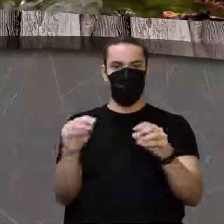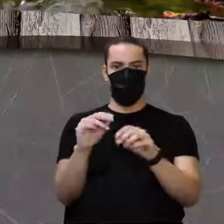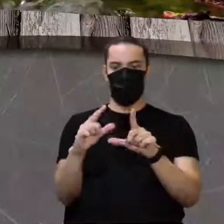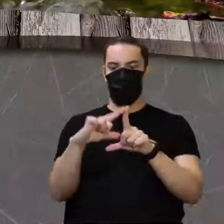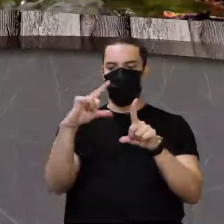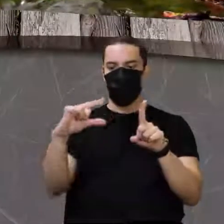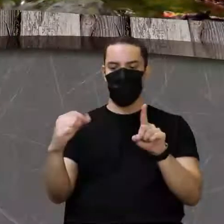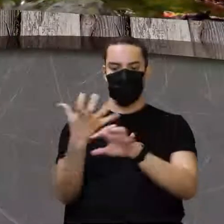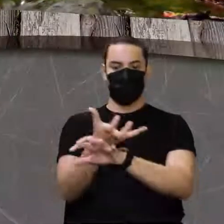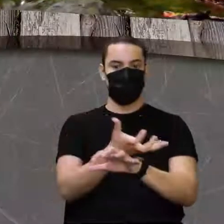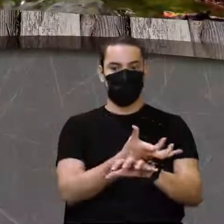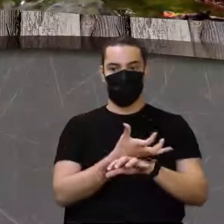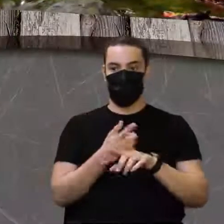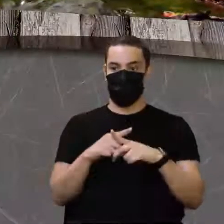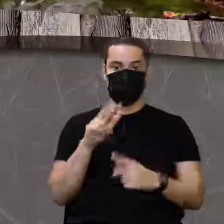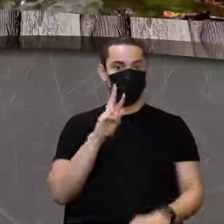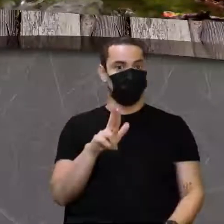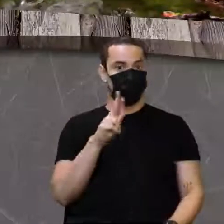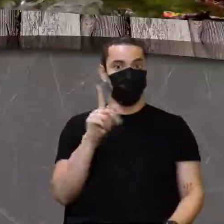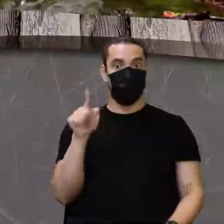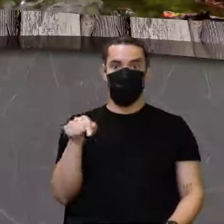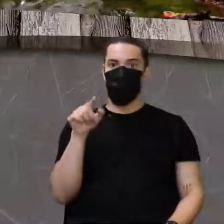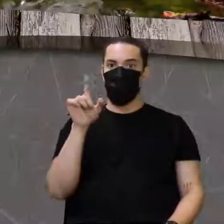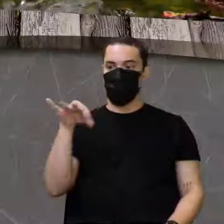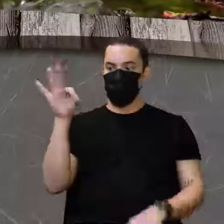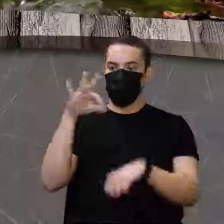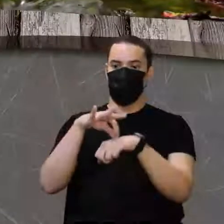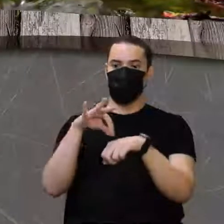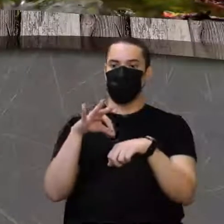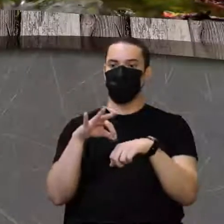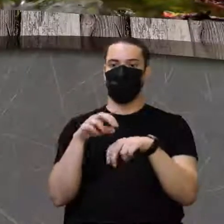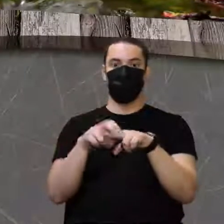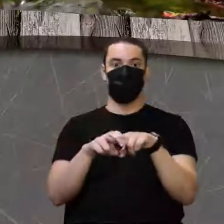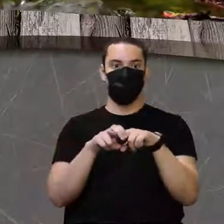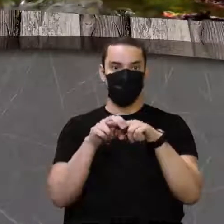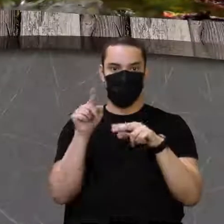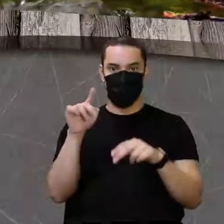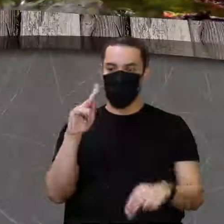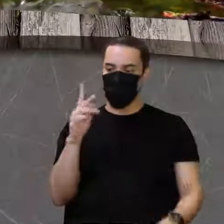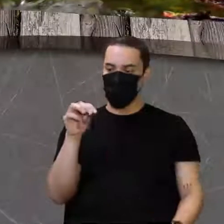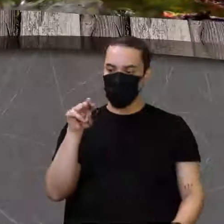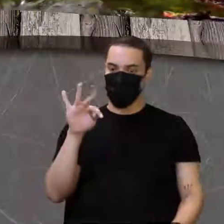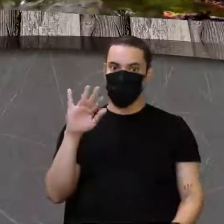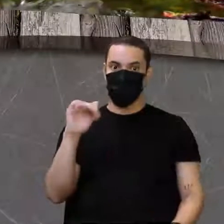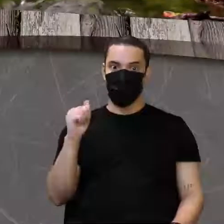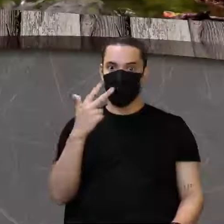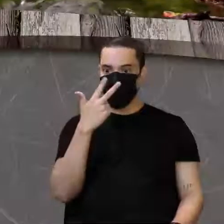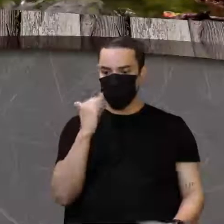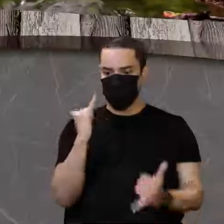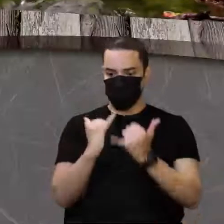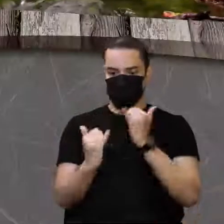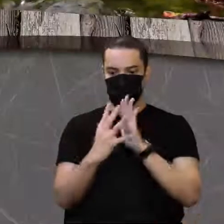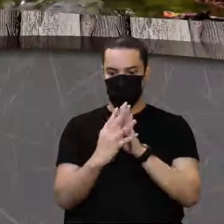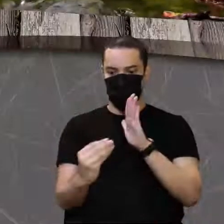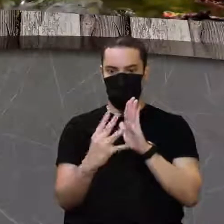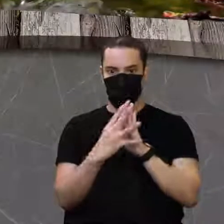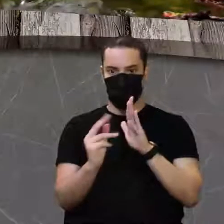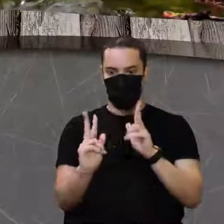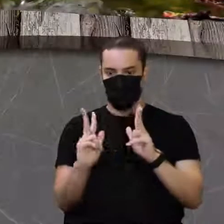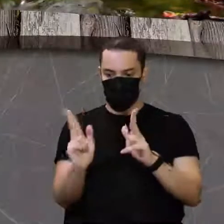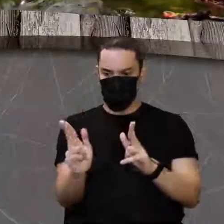animal. Mas não era, era um inseto. Então, essa homotipia, quando ele se assemelha a